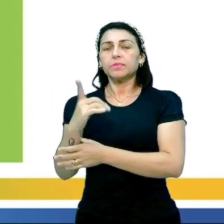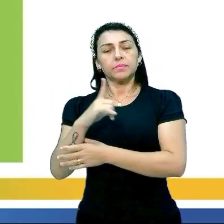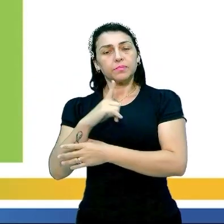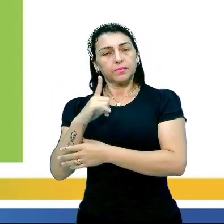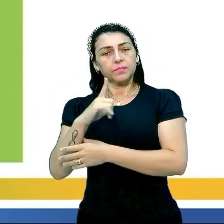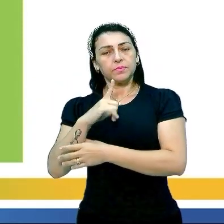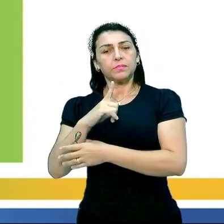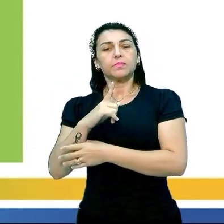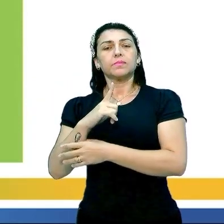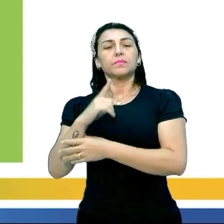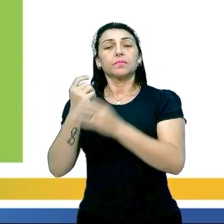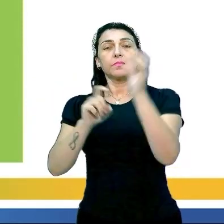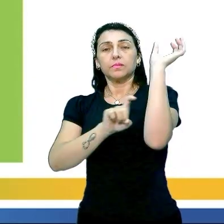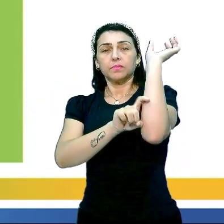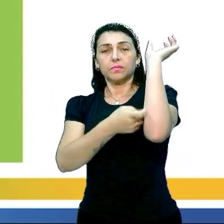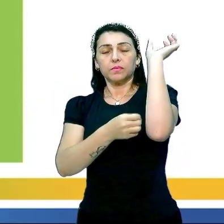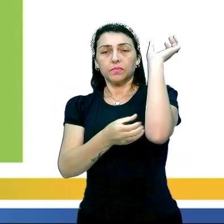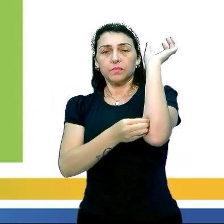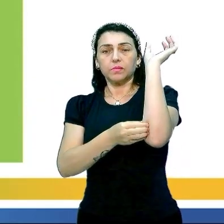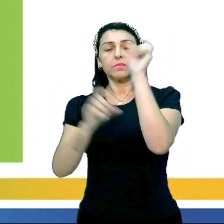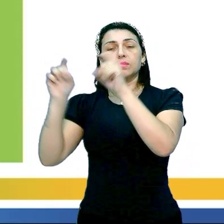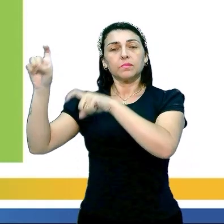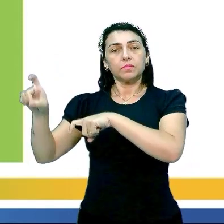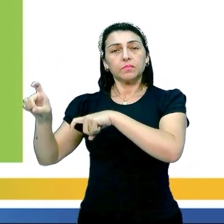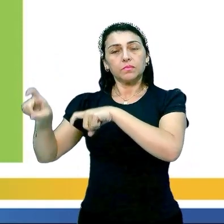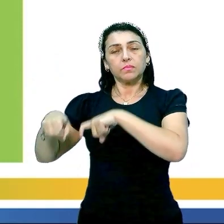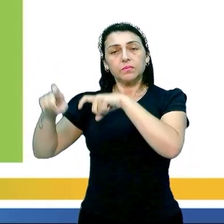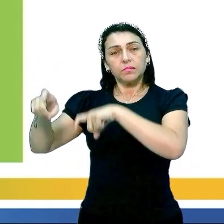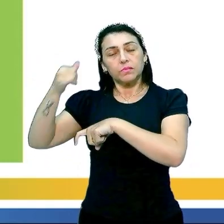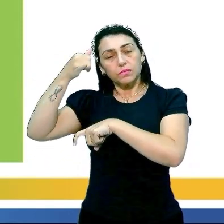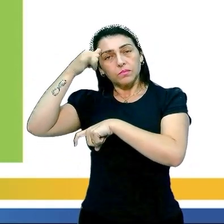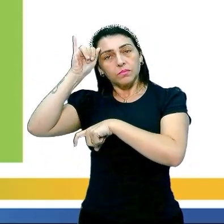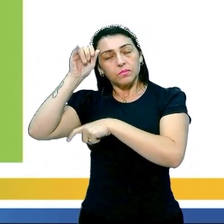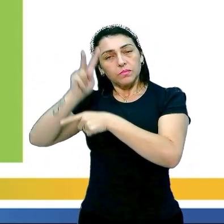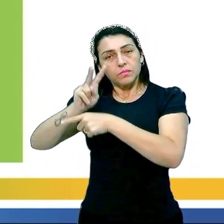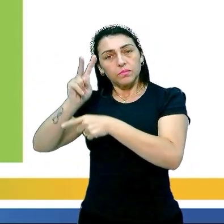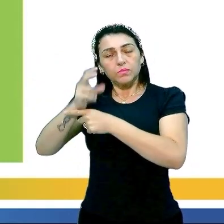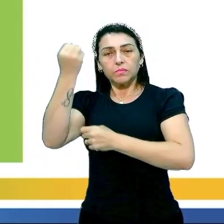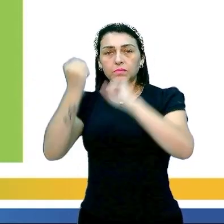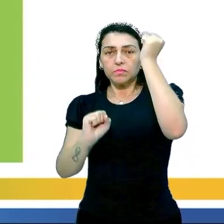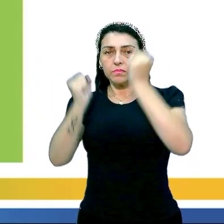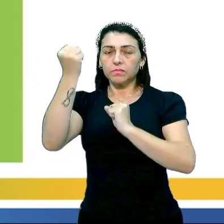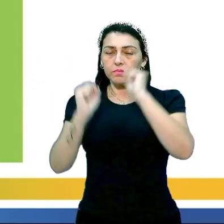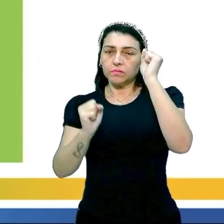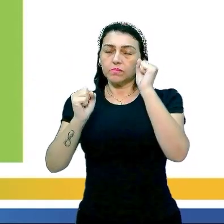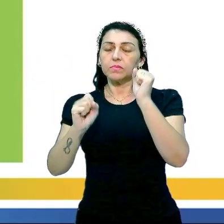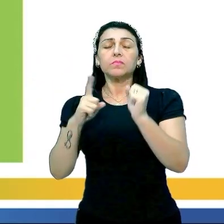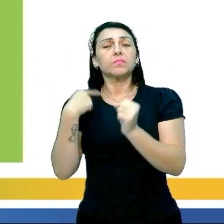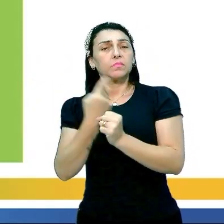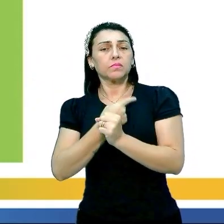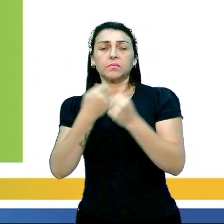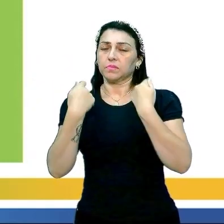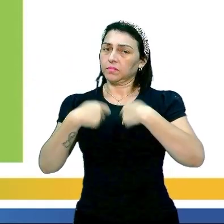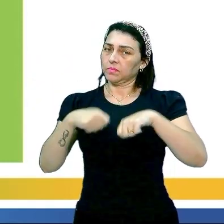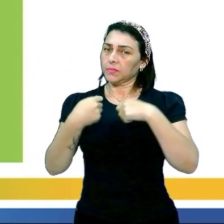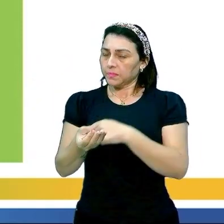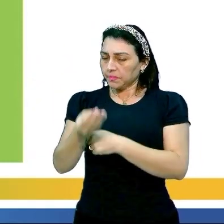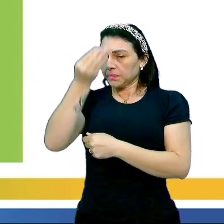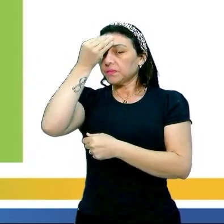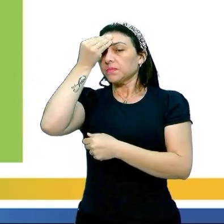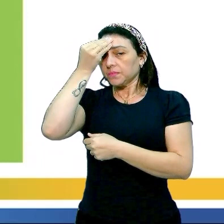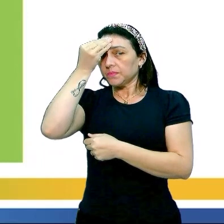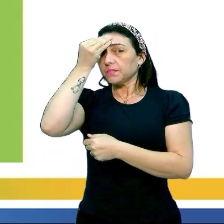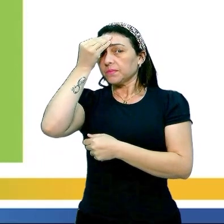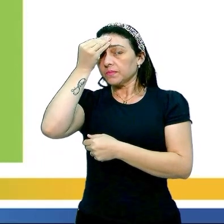nós temos o extrativismo, a pecuária, a agricultura e a indústria. Isso aqui é alguma coisa que a gente precisa